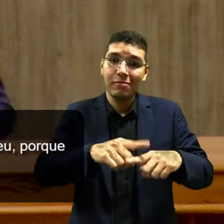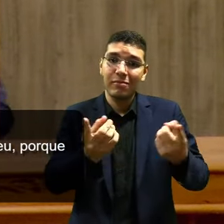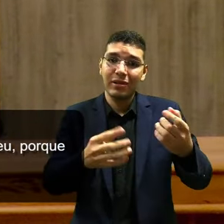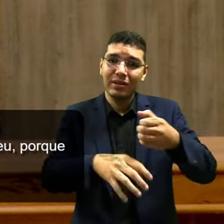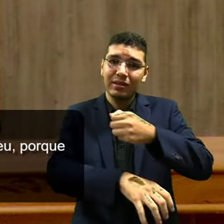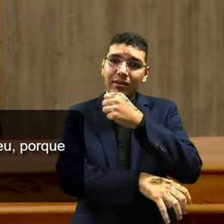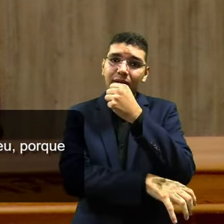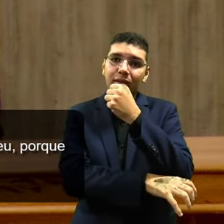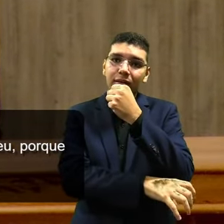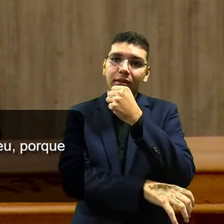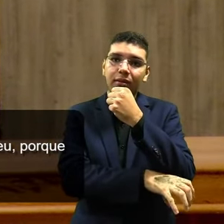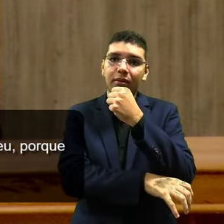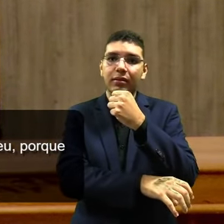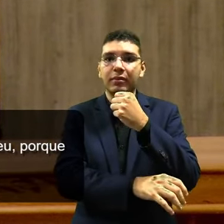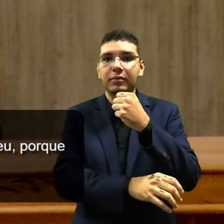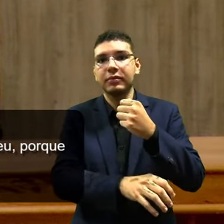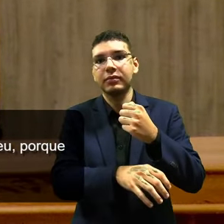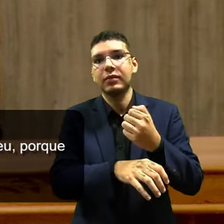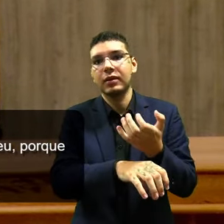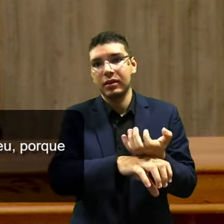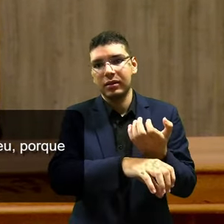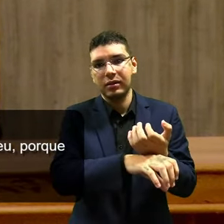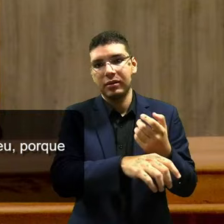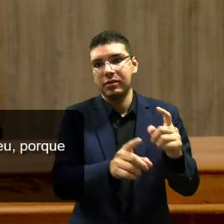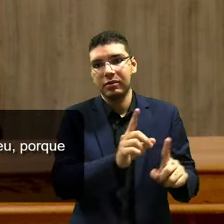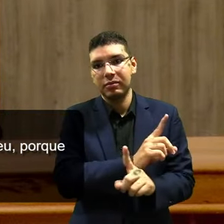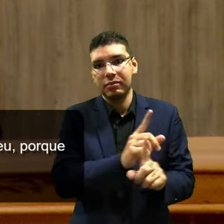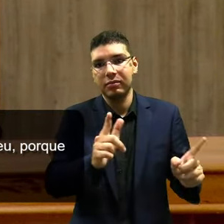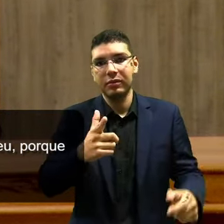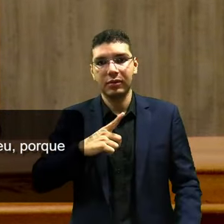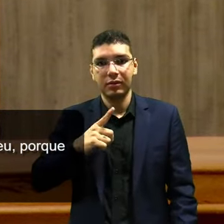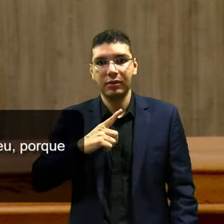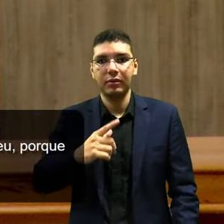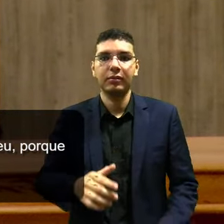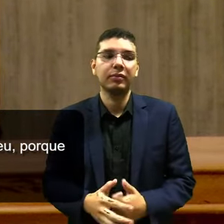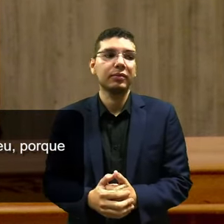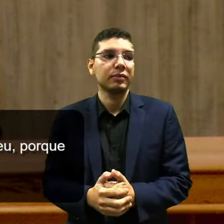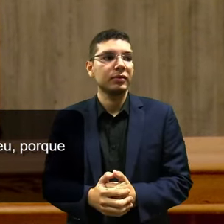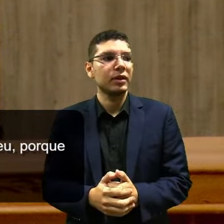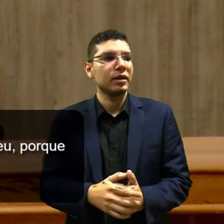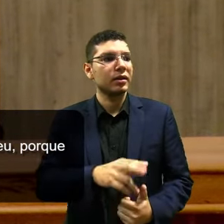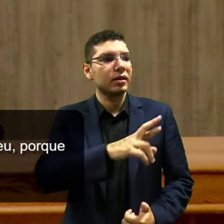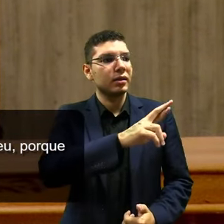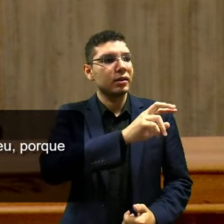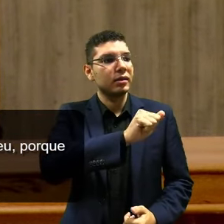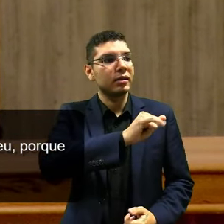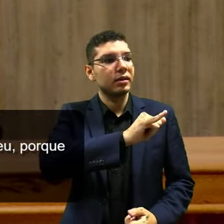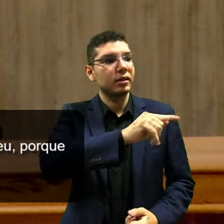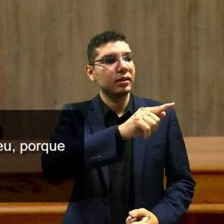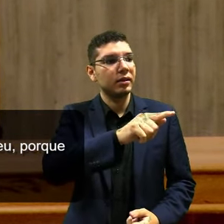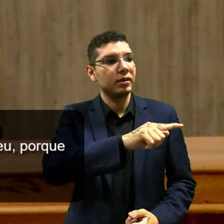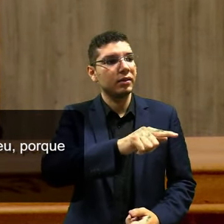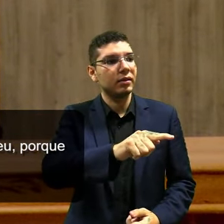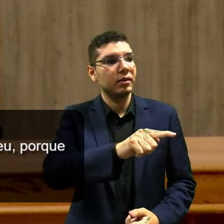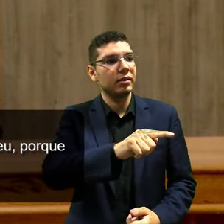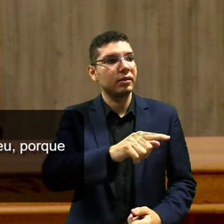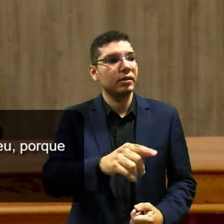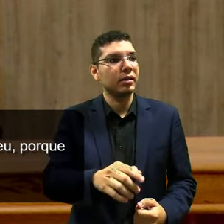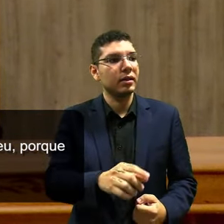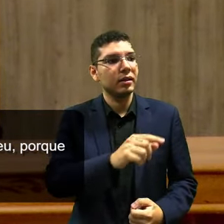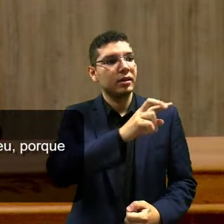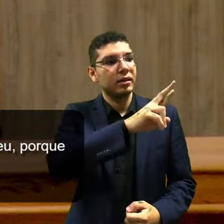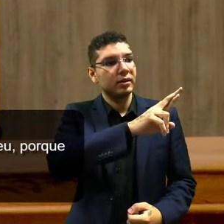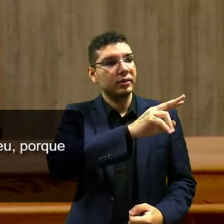próprio Versículo irmão já está se interpretando já está se interpretando vamos ouvir as crianças os irmãos escutem